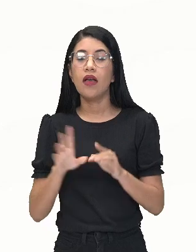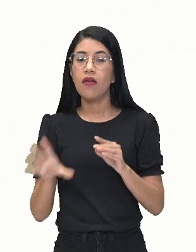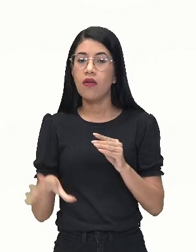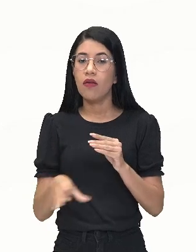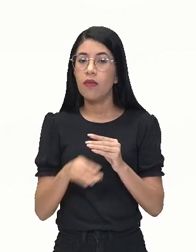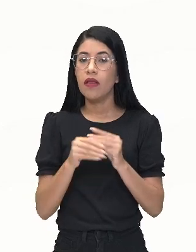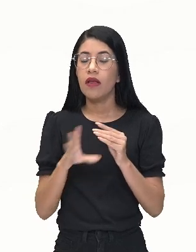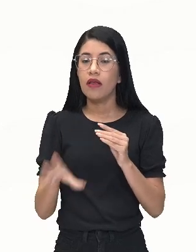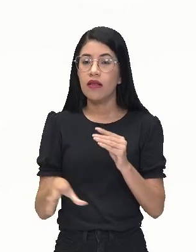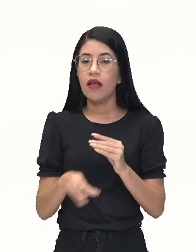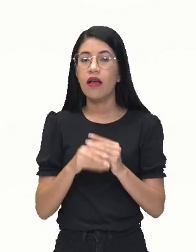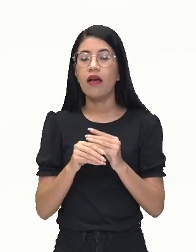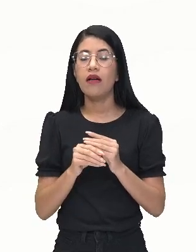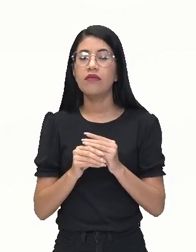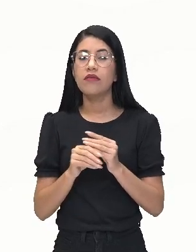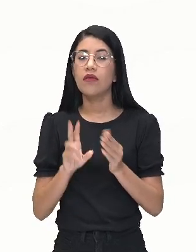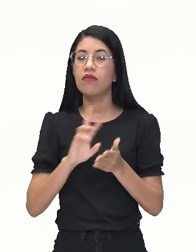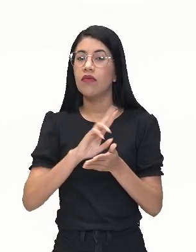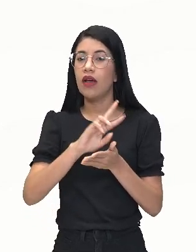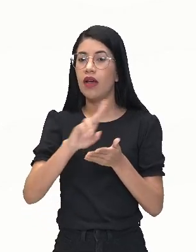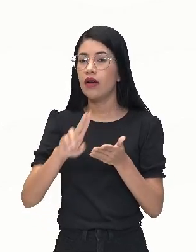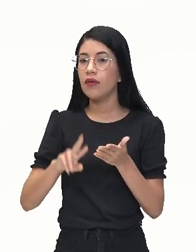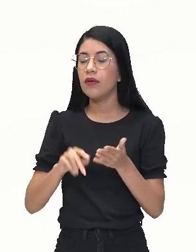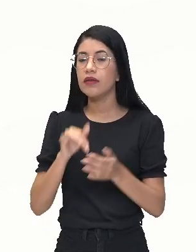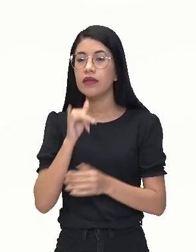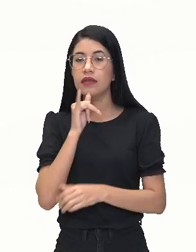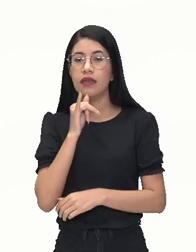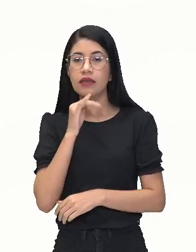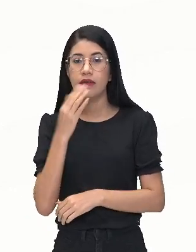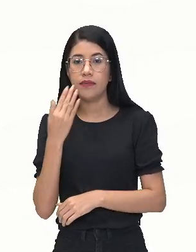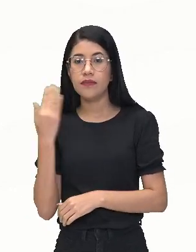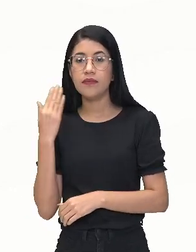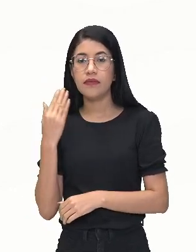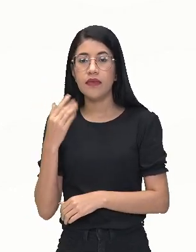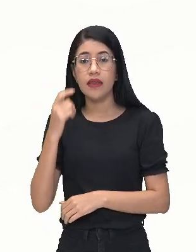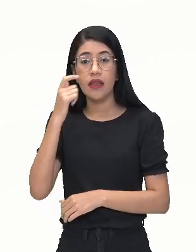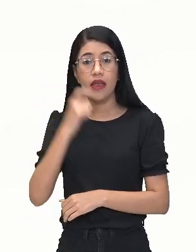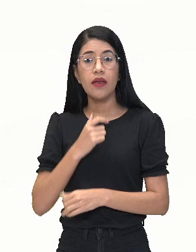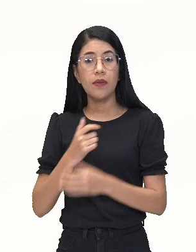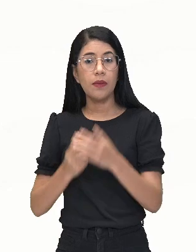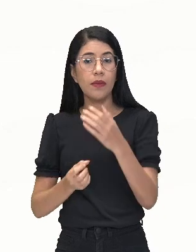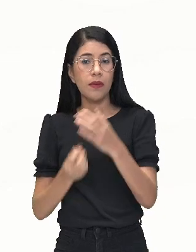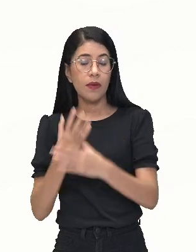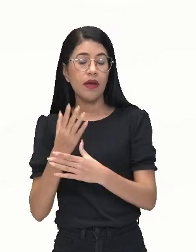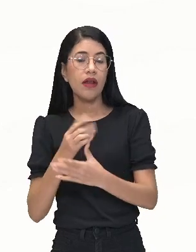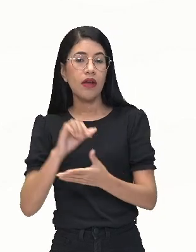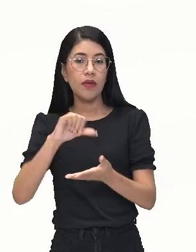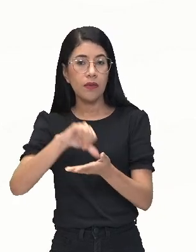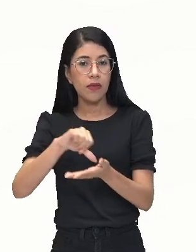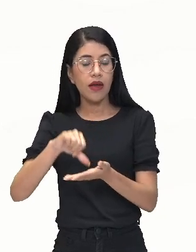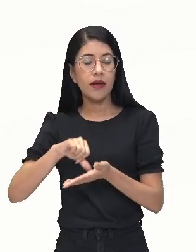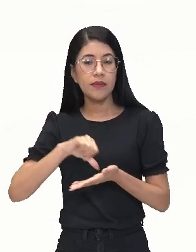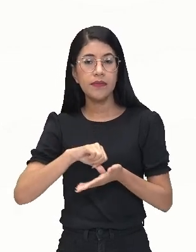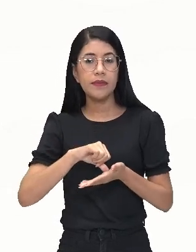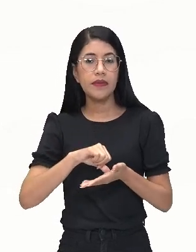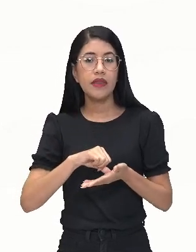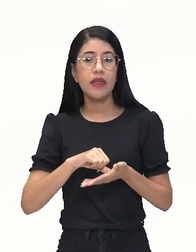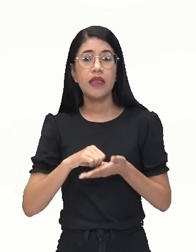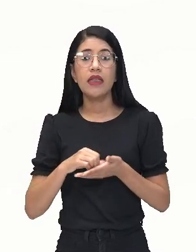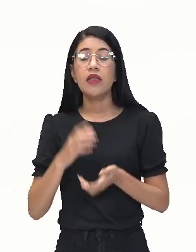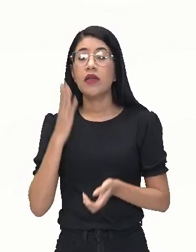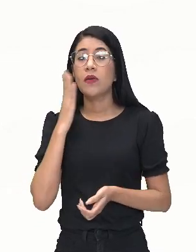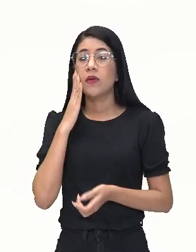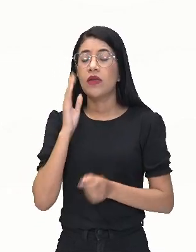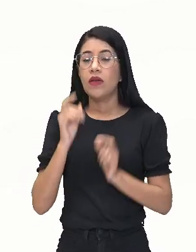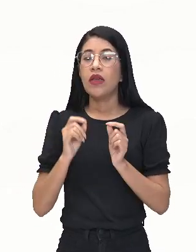né? Complementado. Aqui, por exemplo, eu fiz esse mapa, então eu sei que o mapa